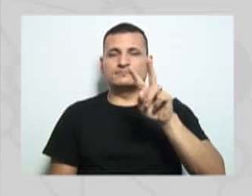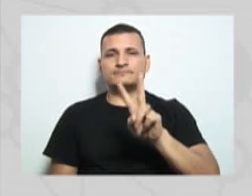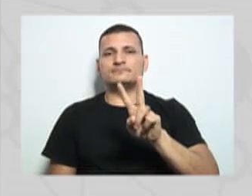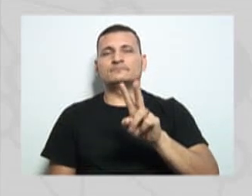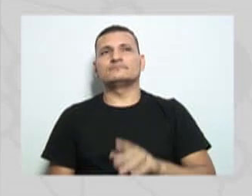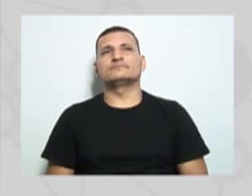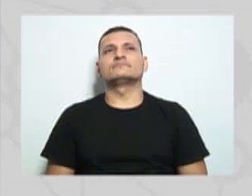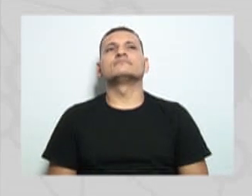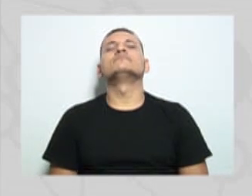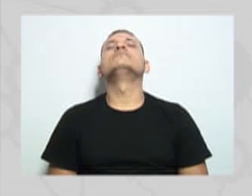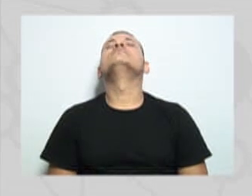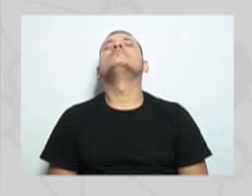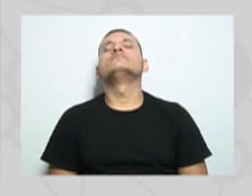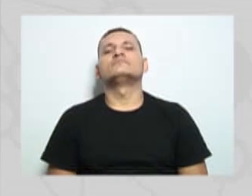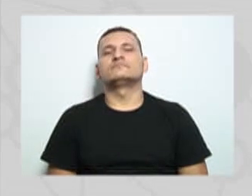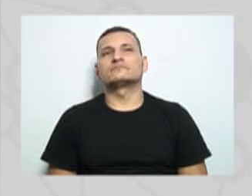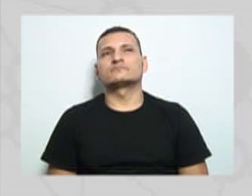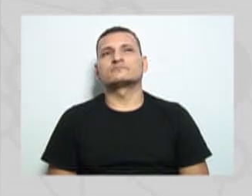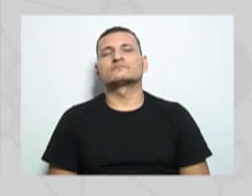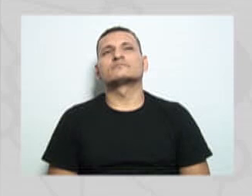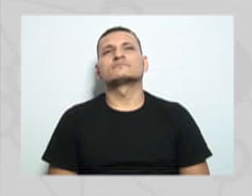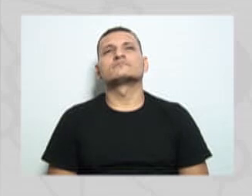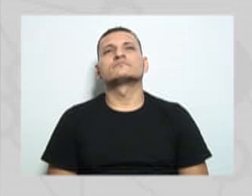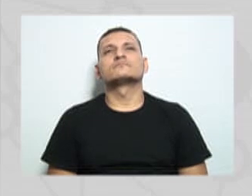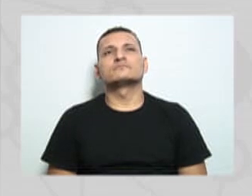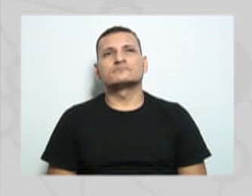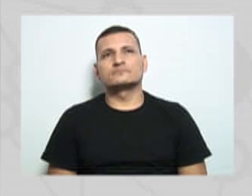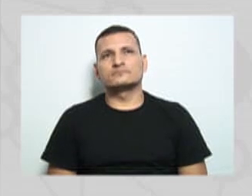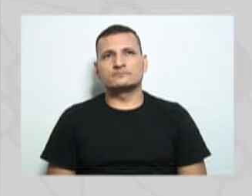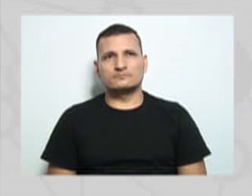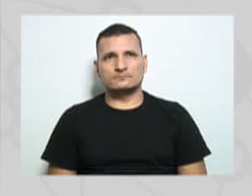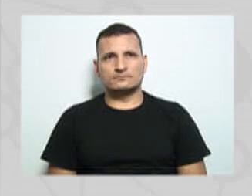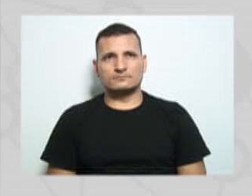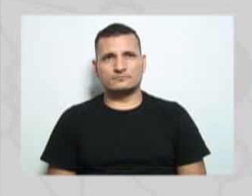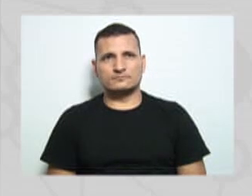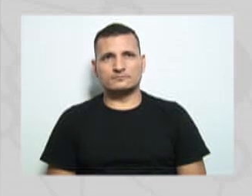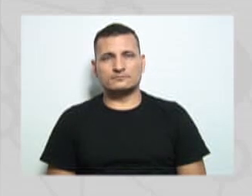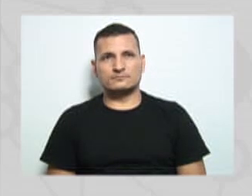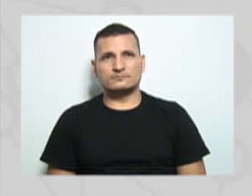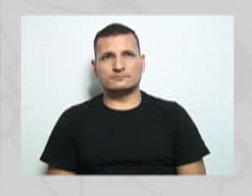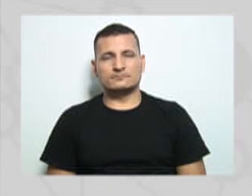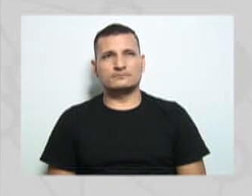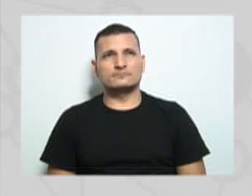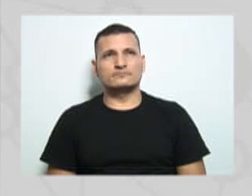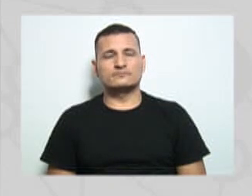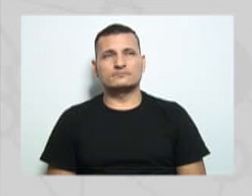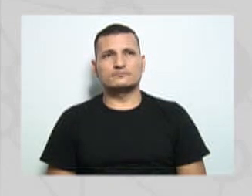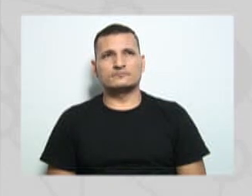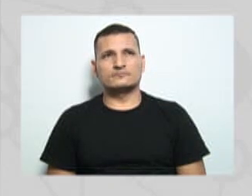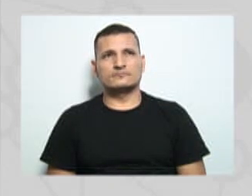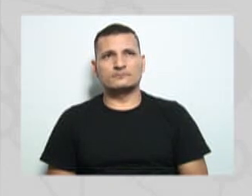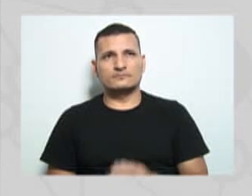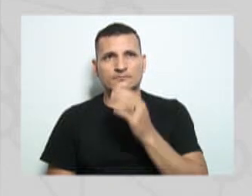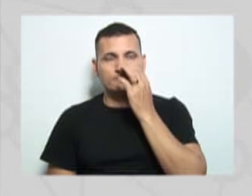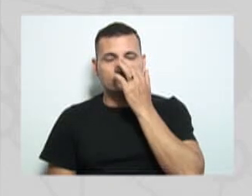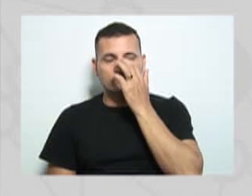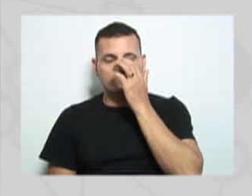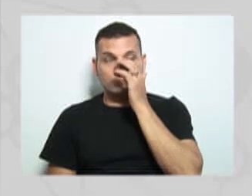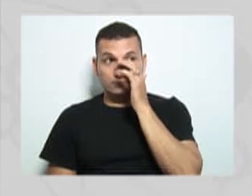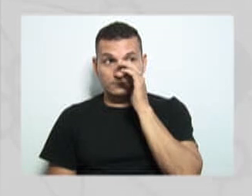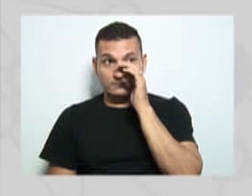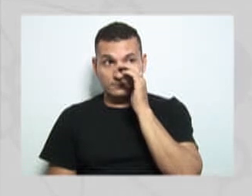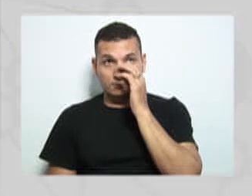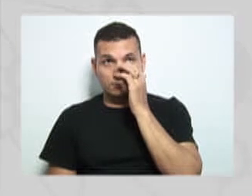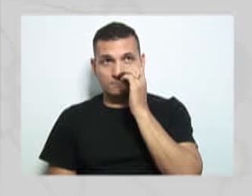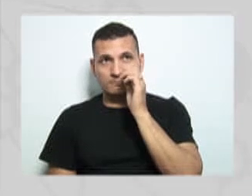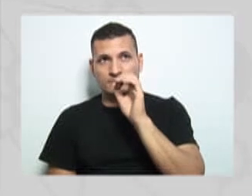participação boa, estão todos acertando. Olha só, eu coloquei até aqui, fiz lá, mas já tinha corrigido, é verdadeiro. Então vamos lá para a questão